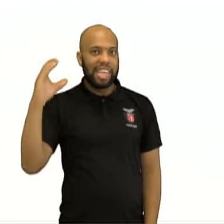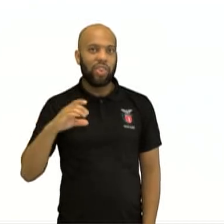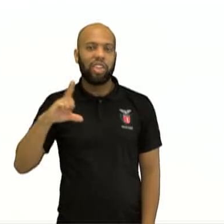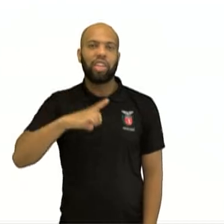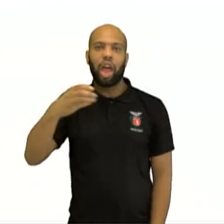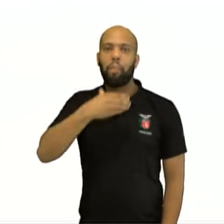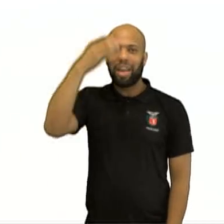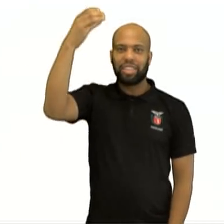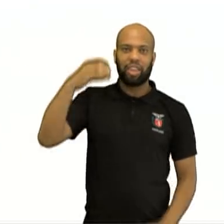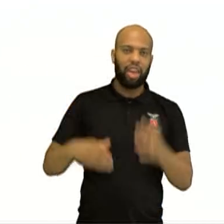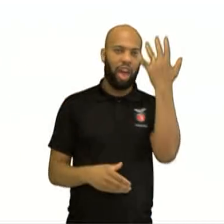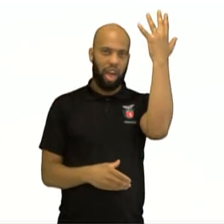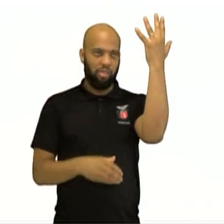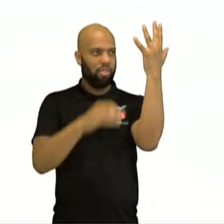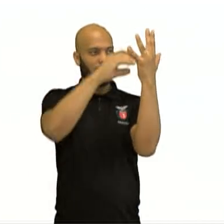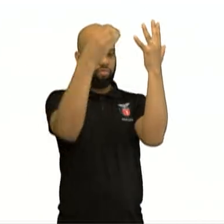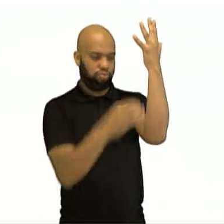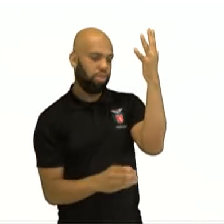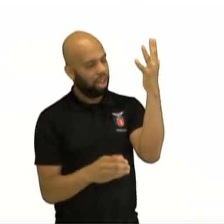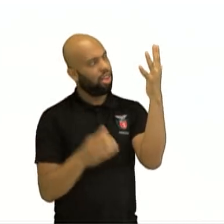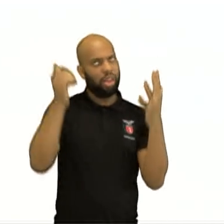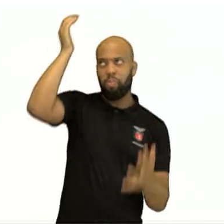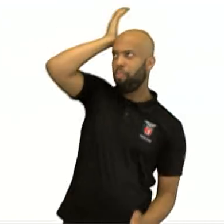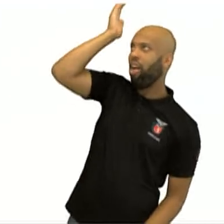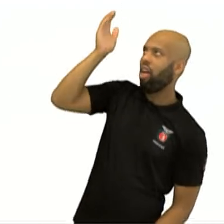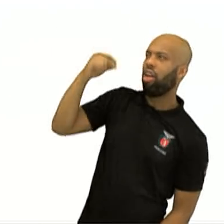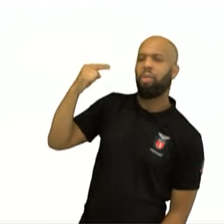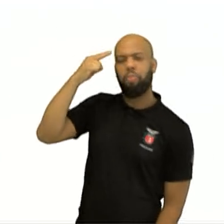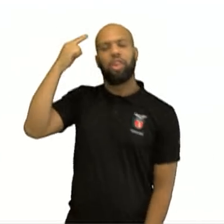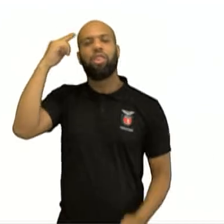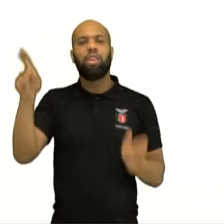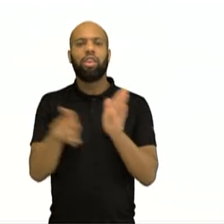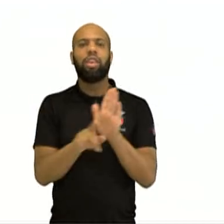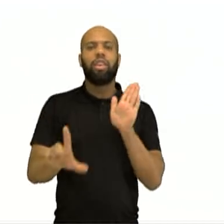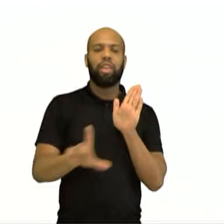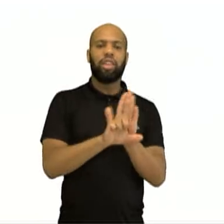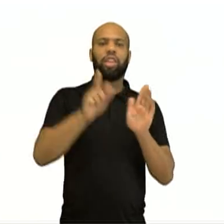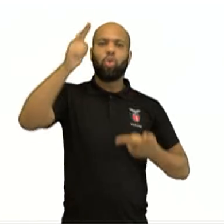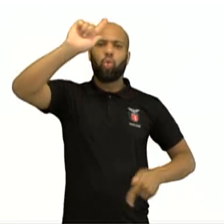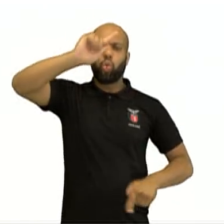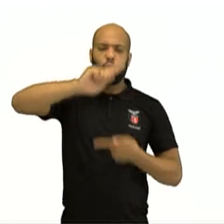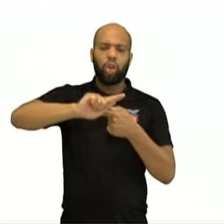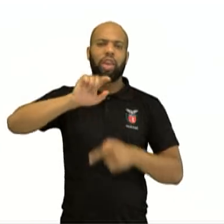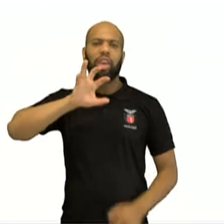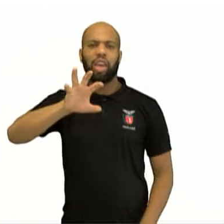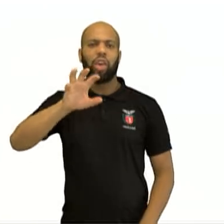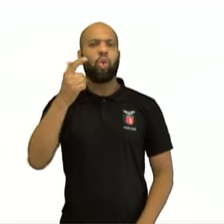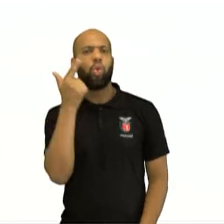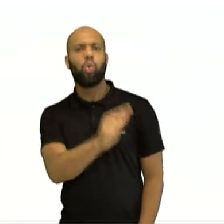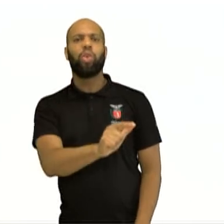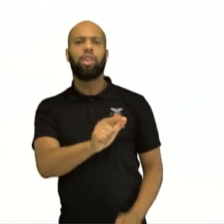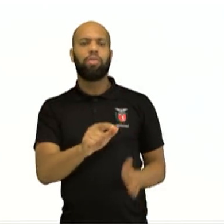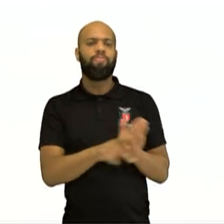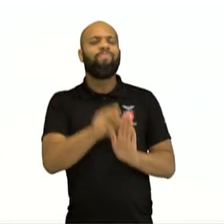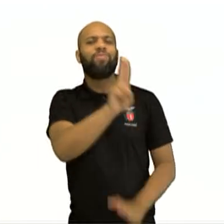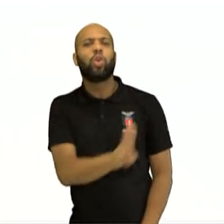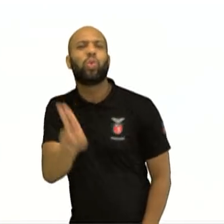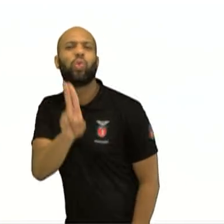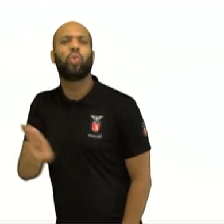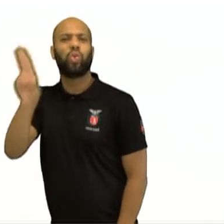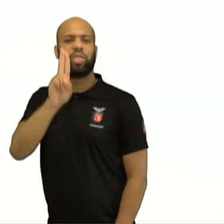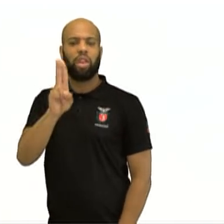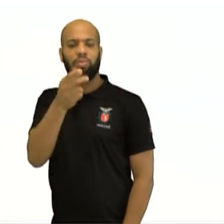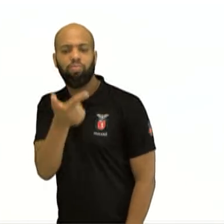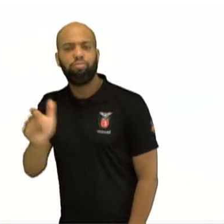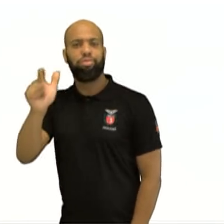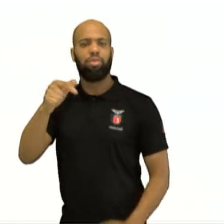caiu uma maçãzinha na cabeça de Newton e ele pensou na lei da gravidade, isso a gente consegue aplicar a